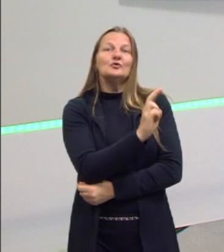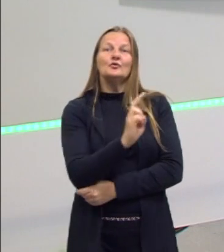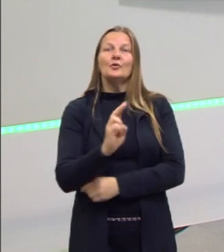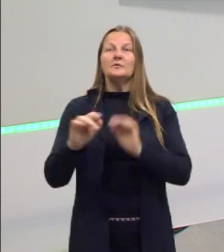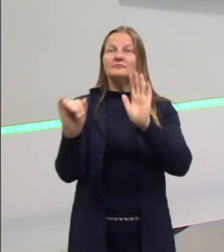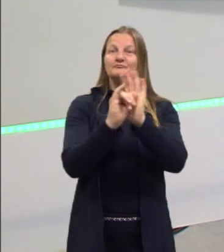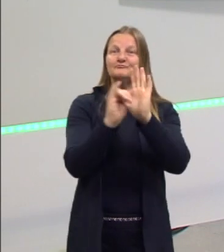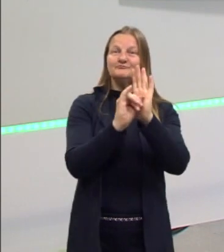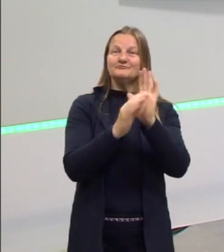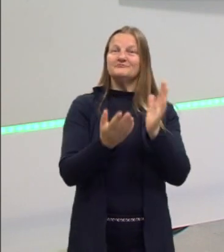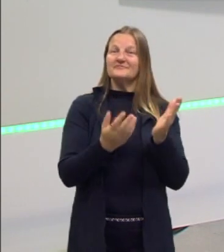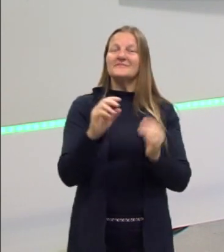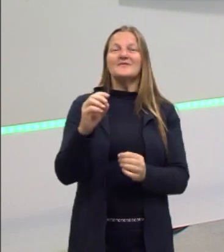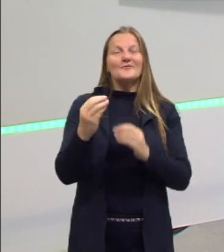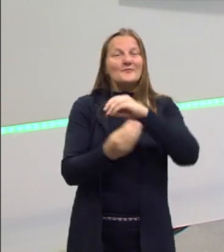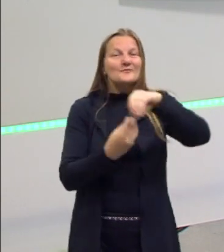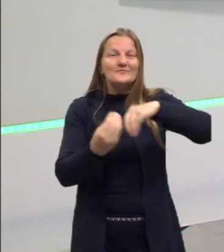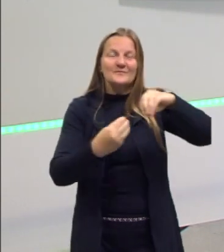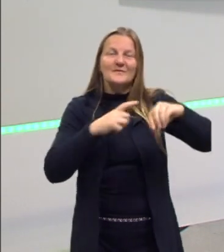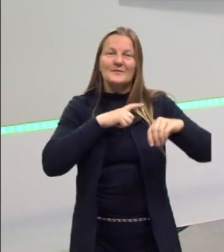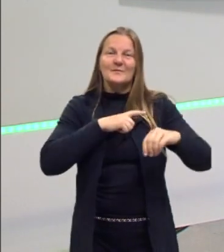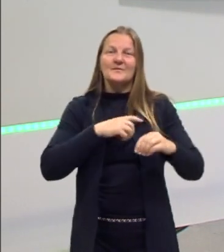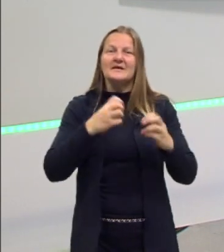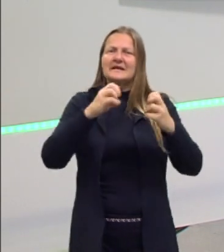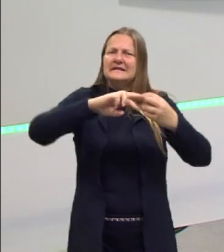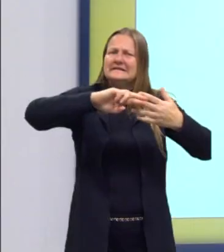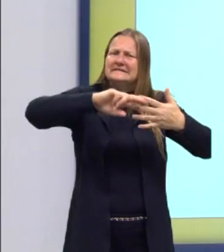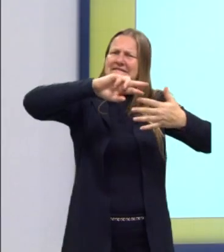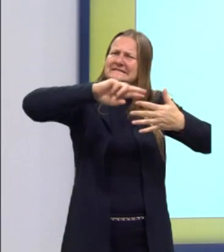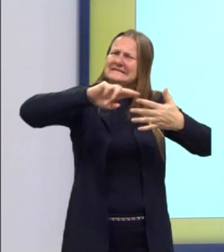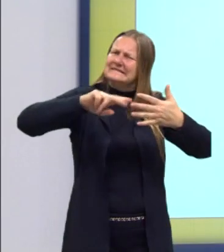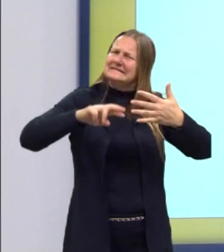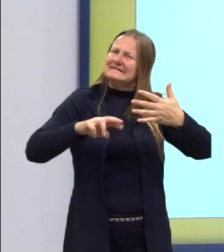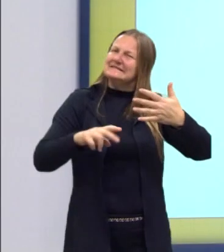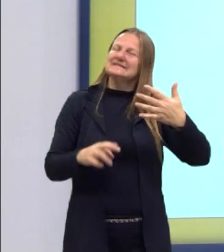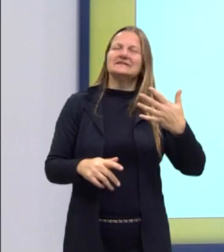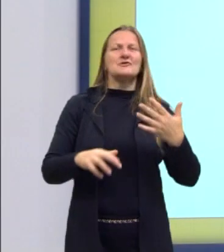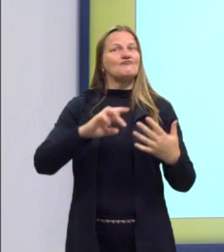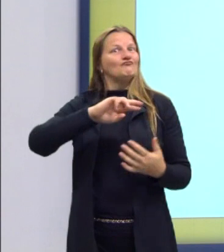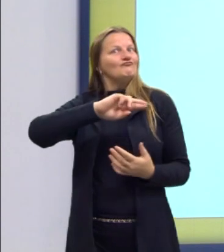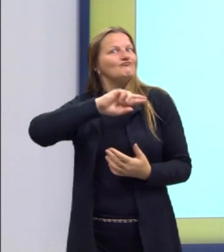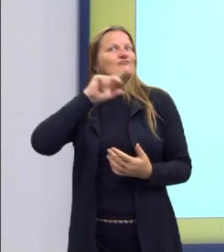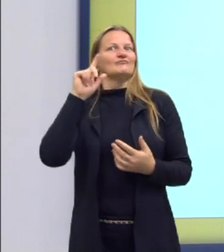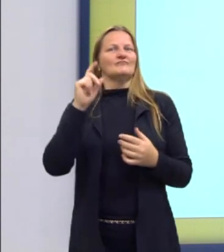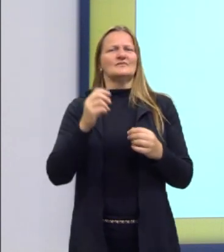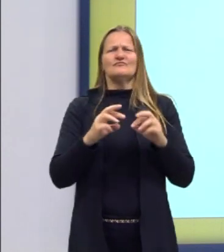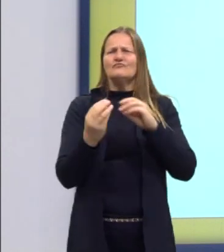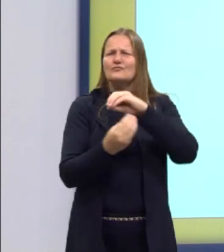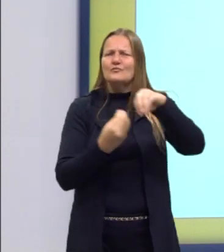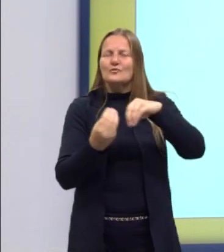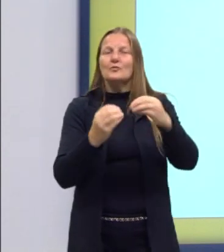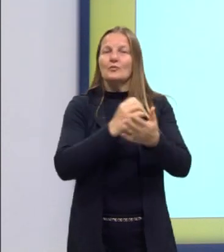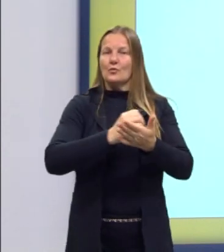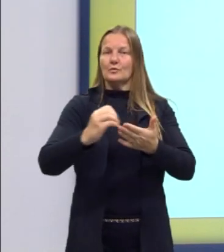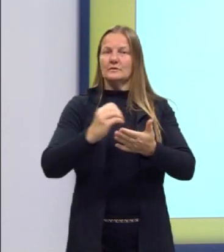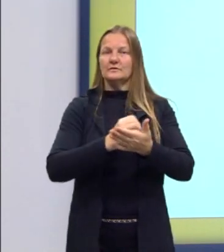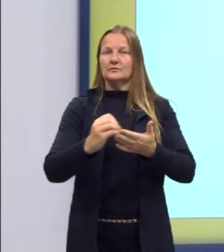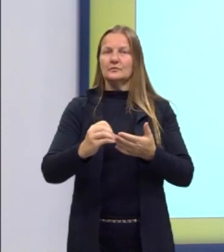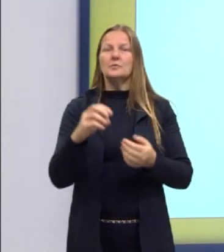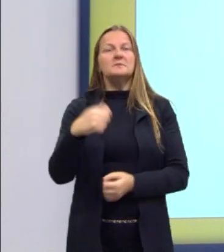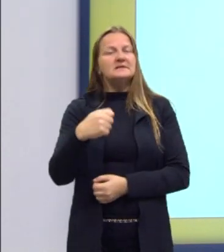nome a estes compostos né porque que tem uma variedade muito grande muito grande de compostos orgânicos então